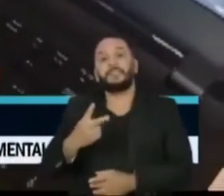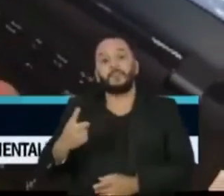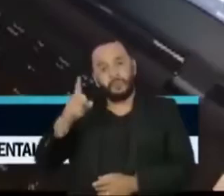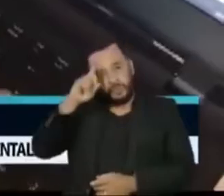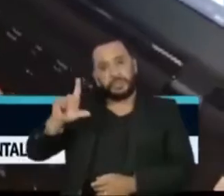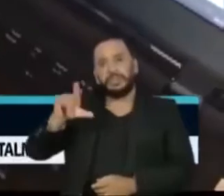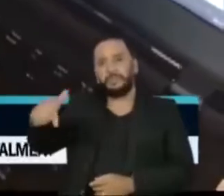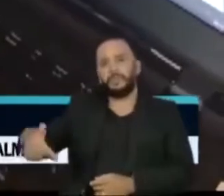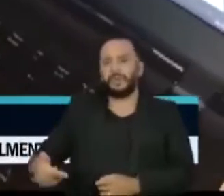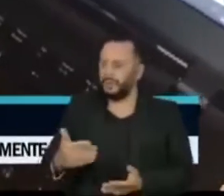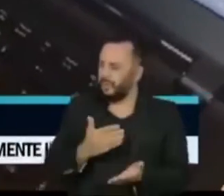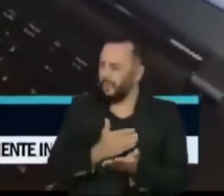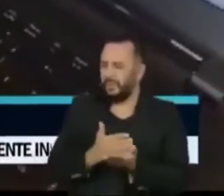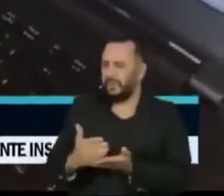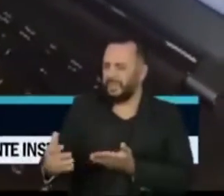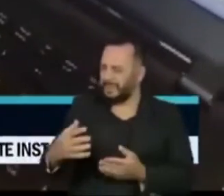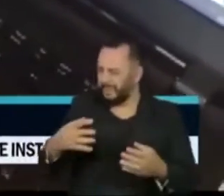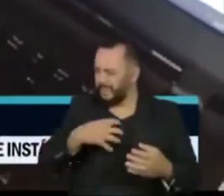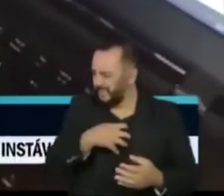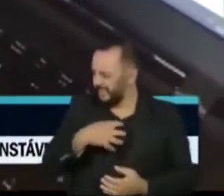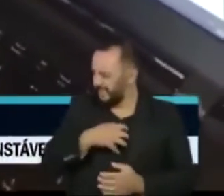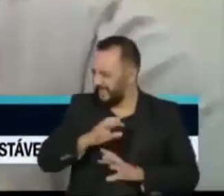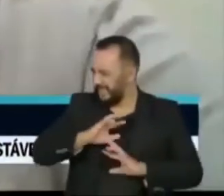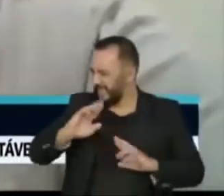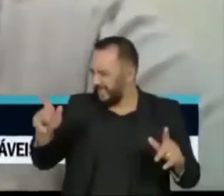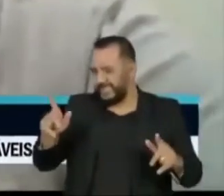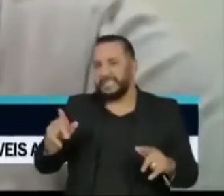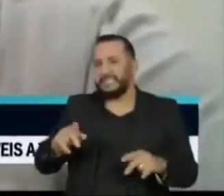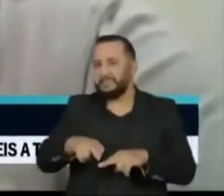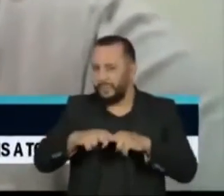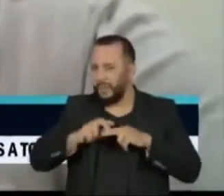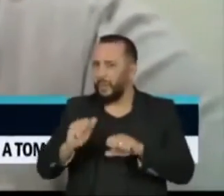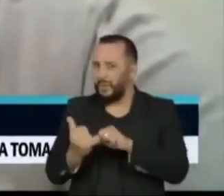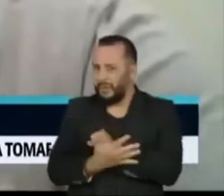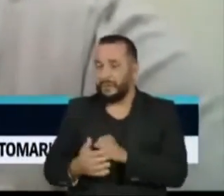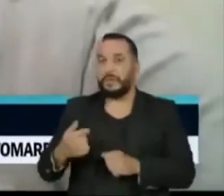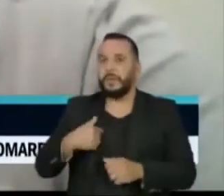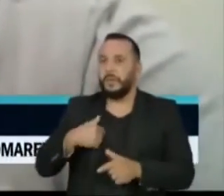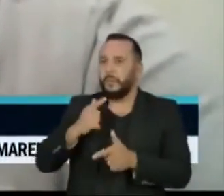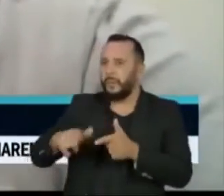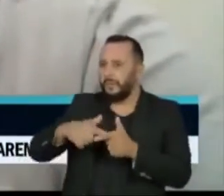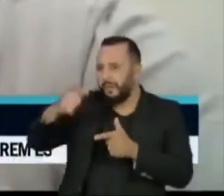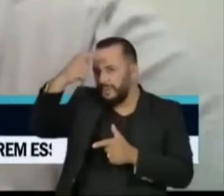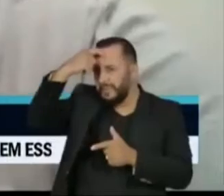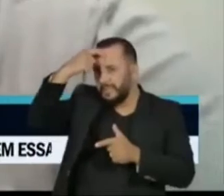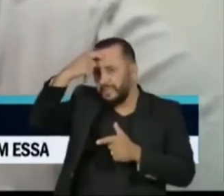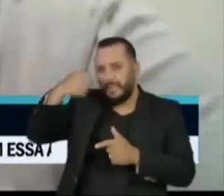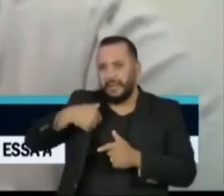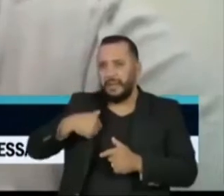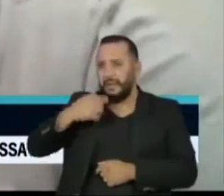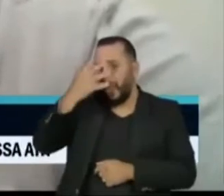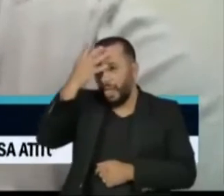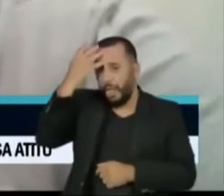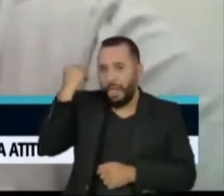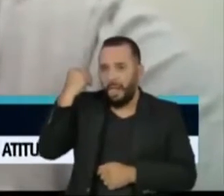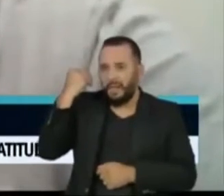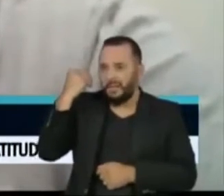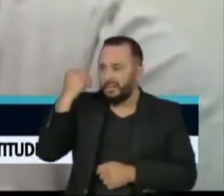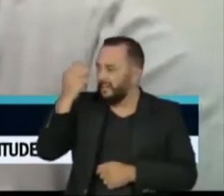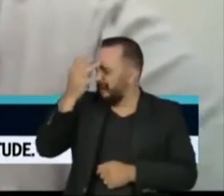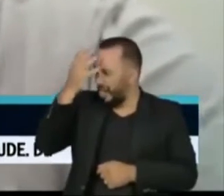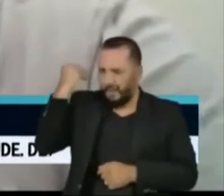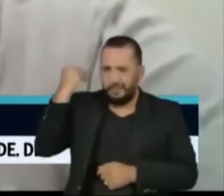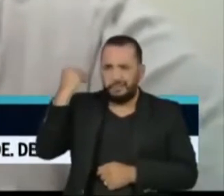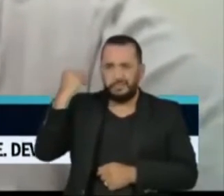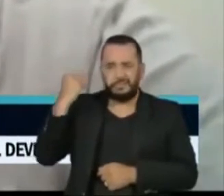dias começou a apresentar sequelas da doença. Eu comecei a ter problemas de memória, comecei a perceber que eu não lembrava das coisas, já